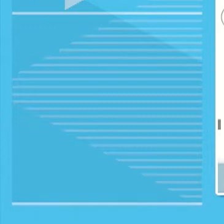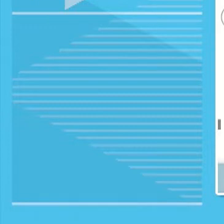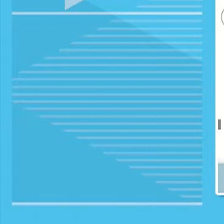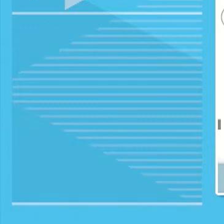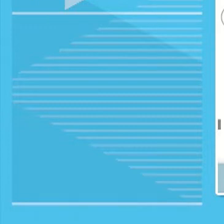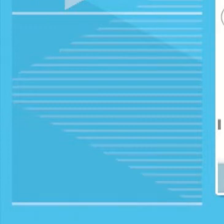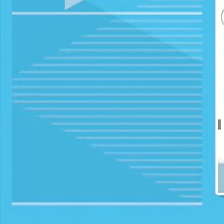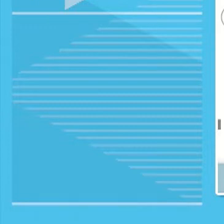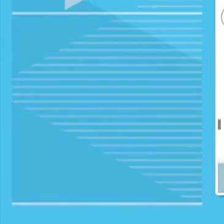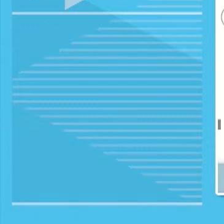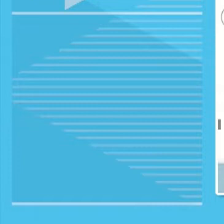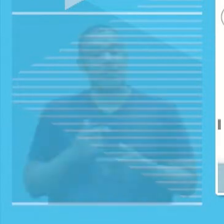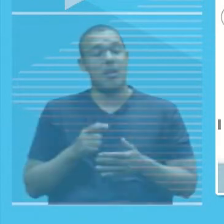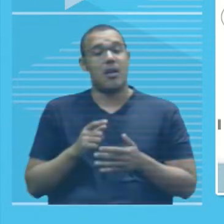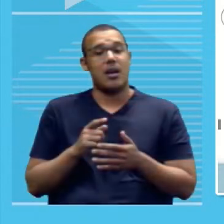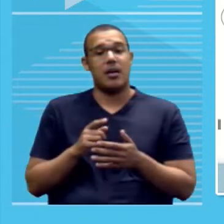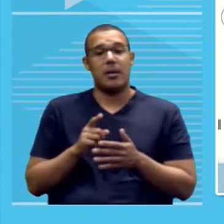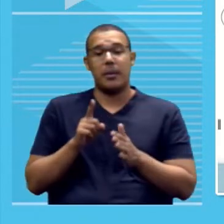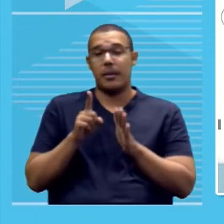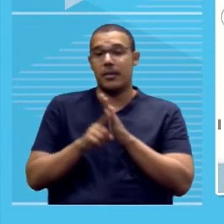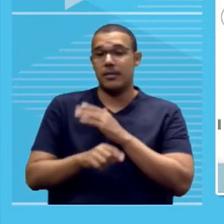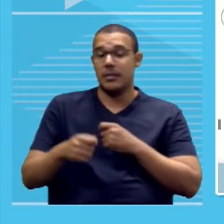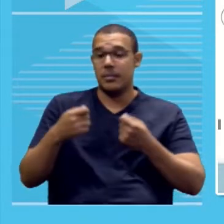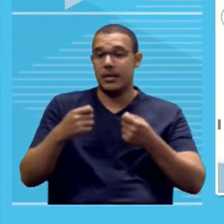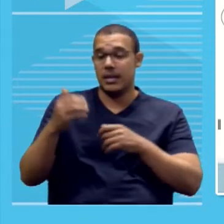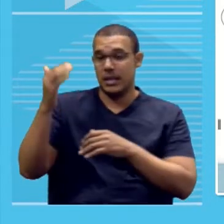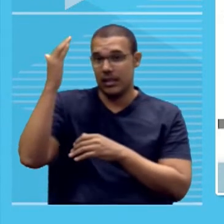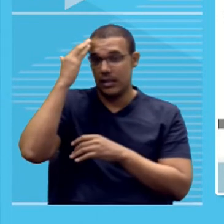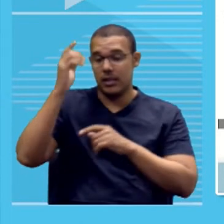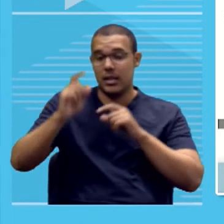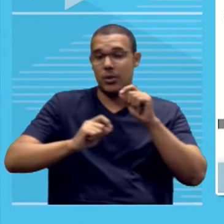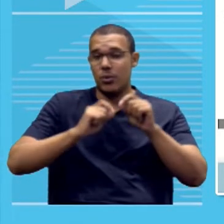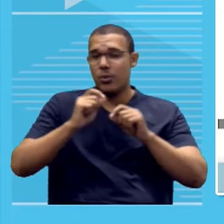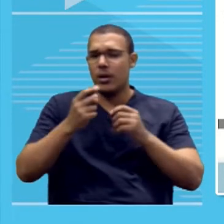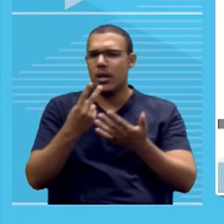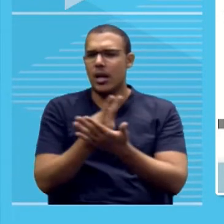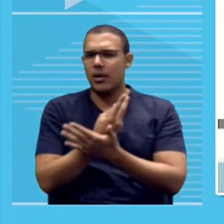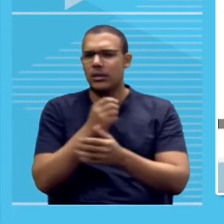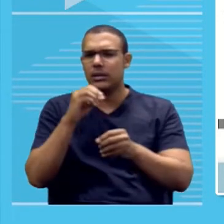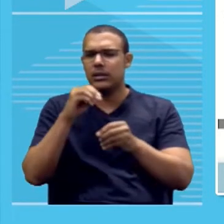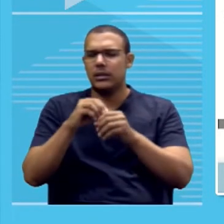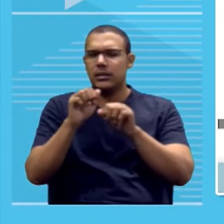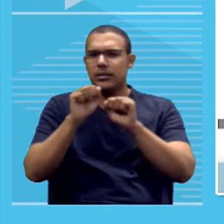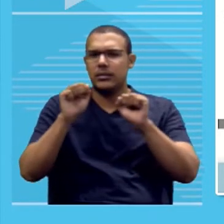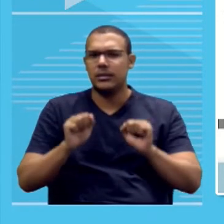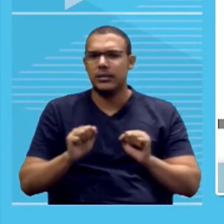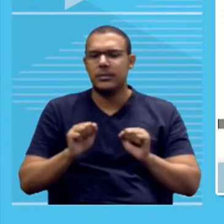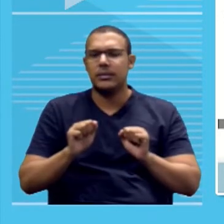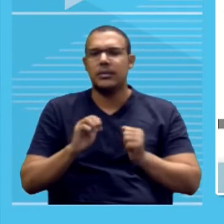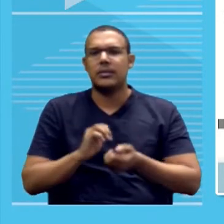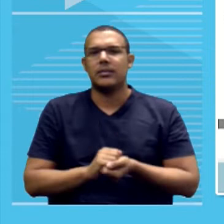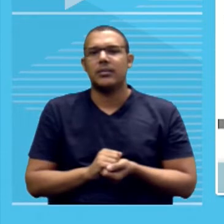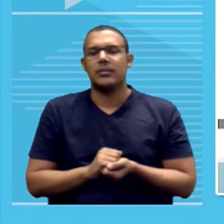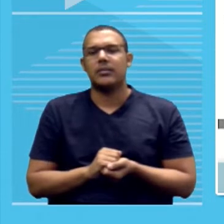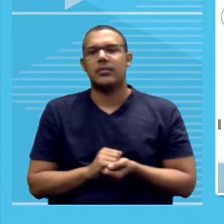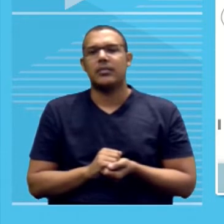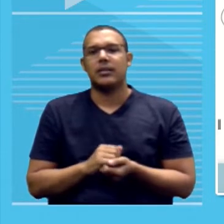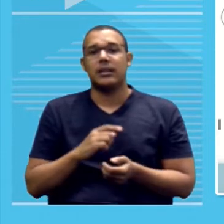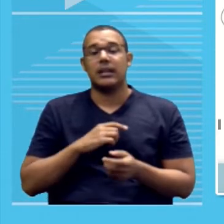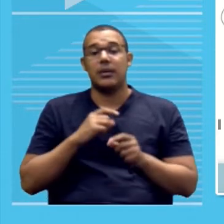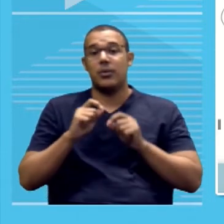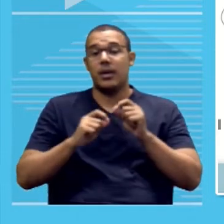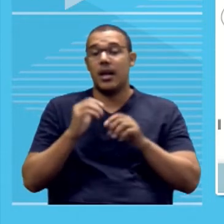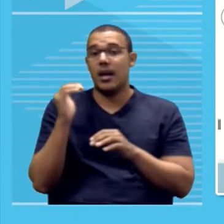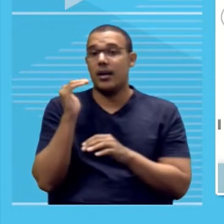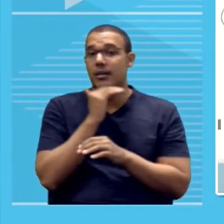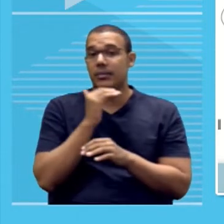Quando você pega uma questão como essa, você tem que entender que o que está acontecendo dentro do sistema. Dentro do sistema, ele está sendo